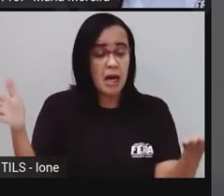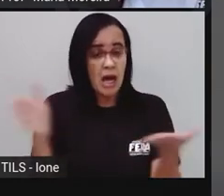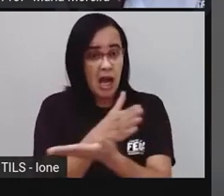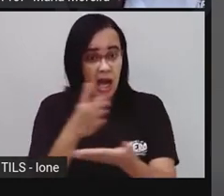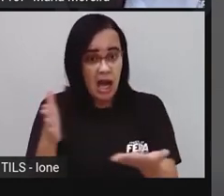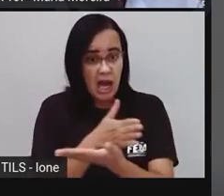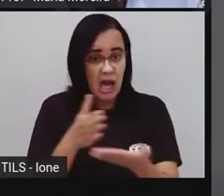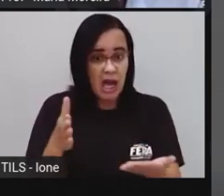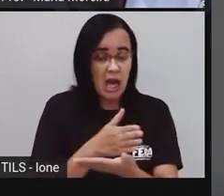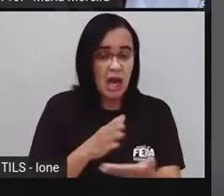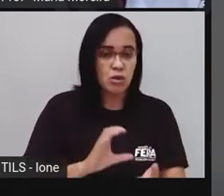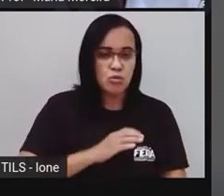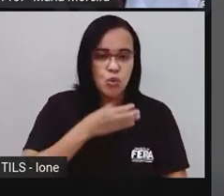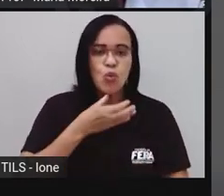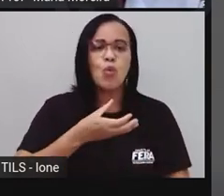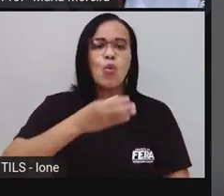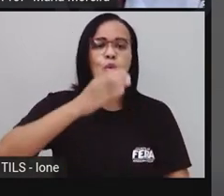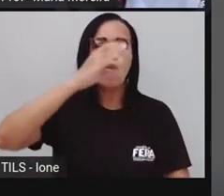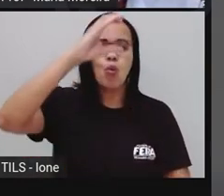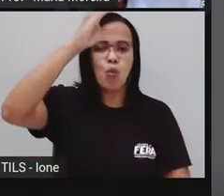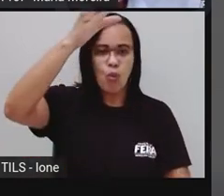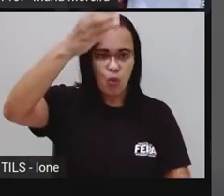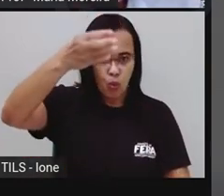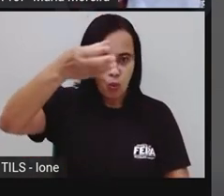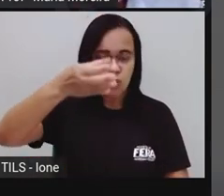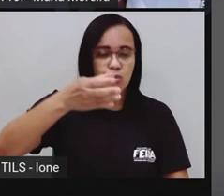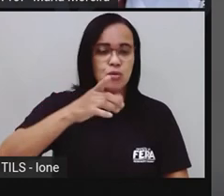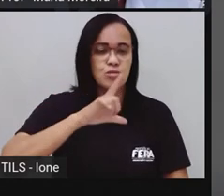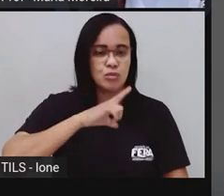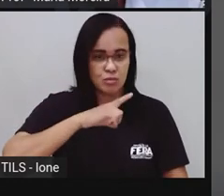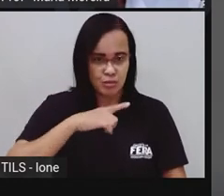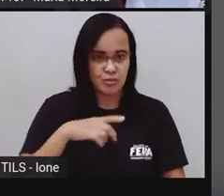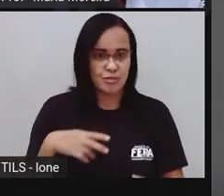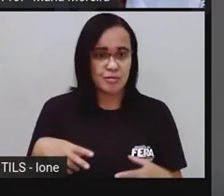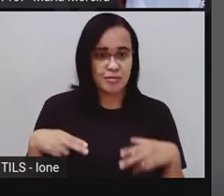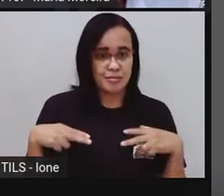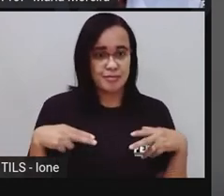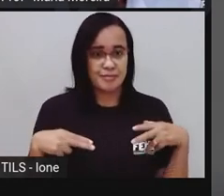desse em quantos não vão botar aqui ó